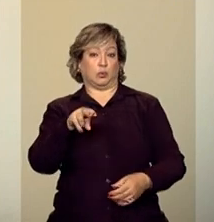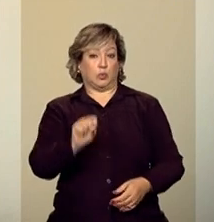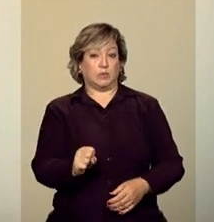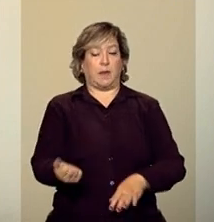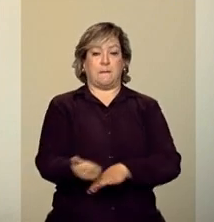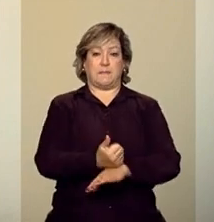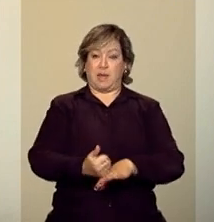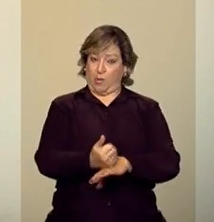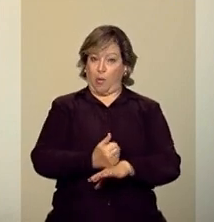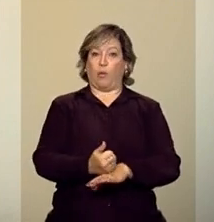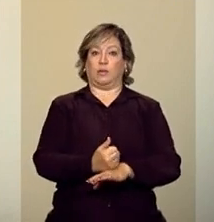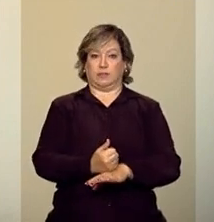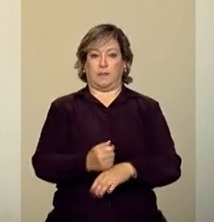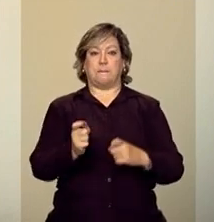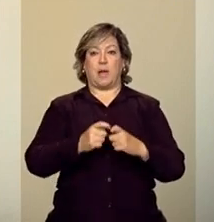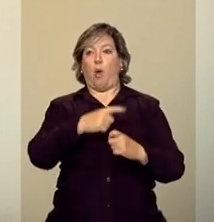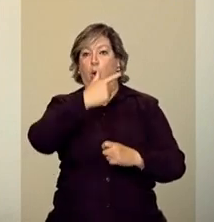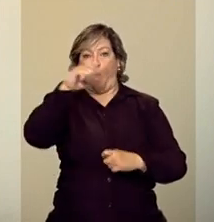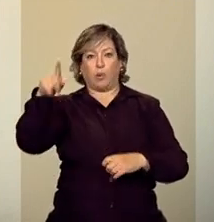Saúde, o SUS.